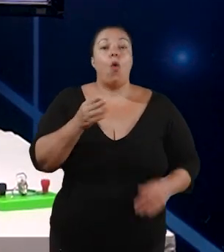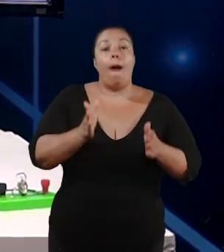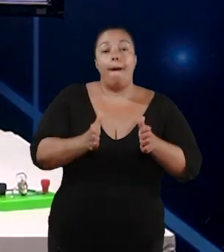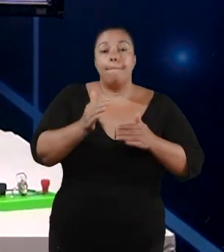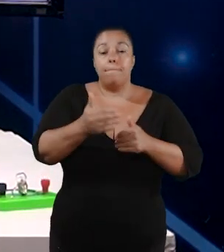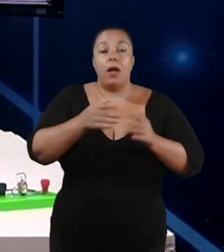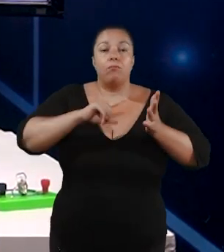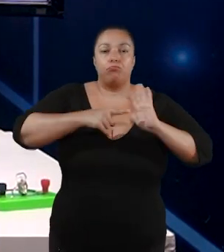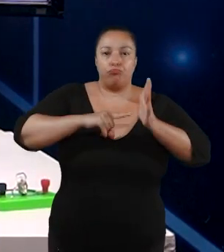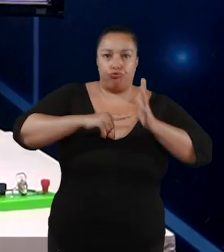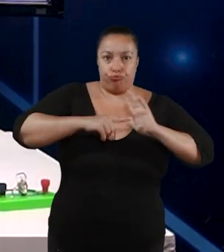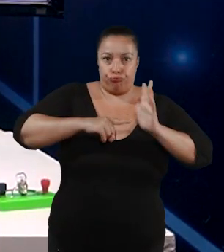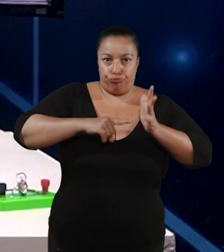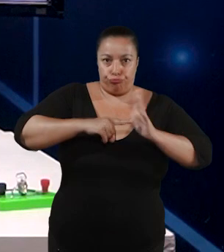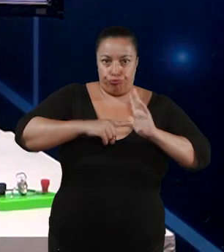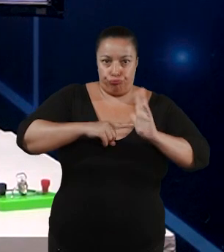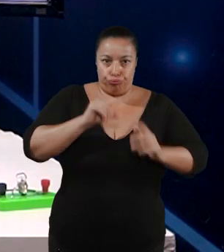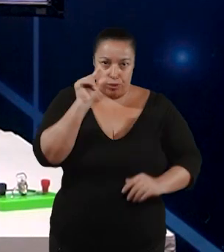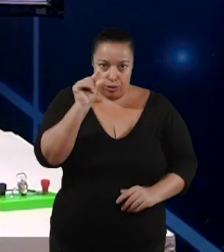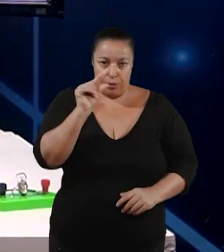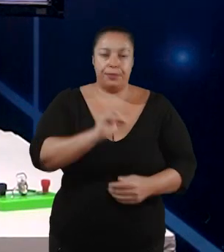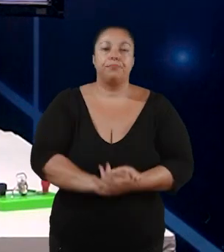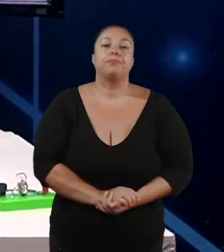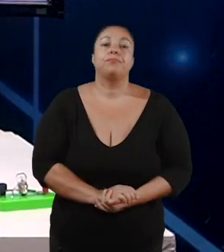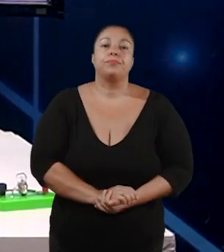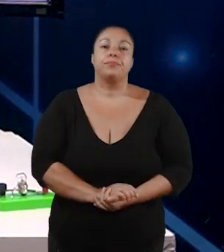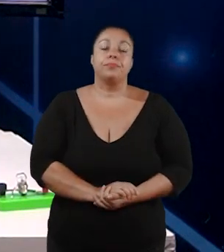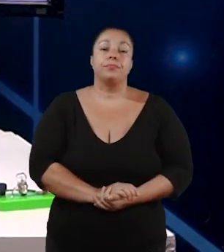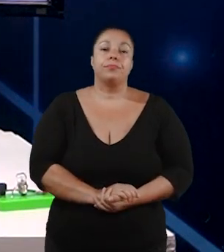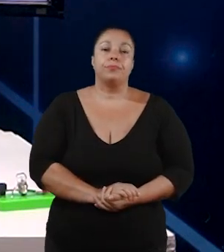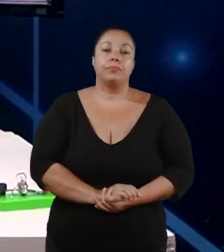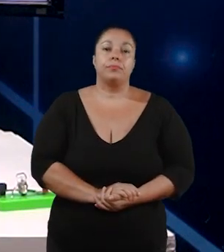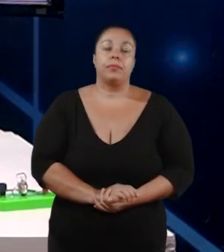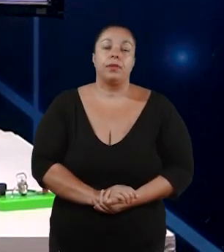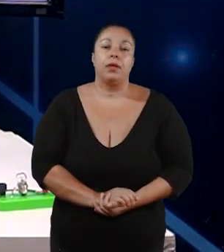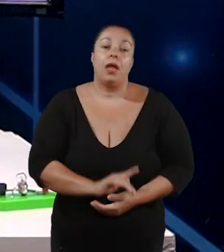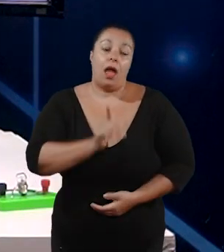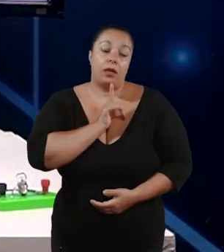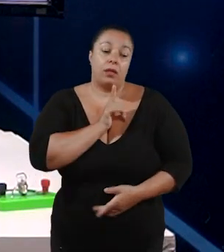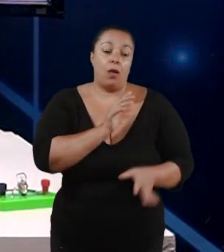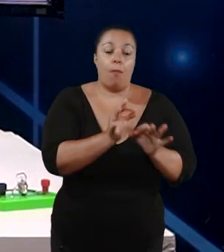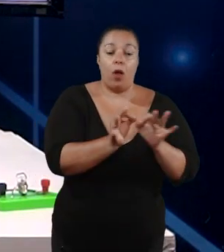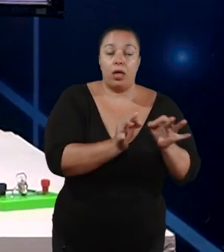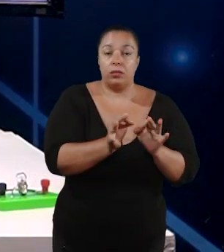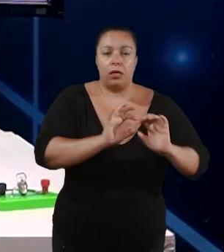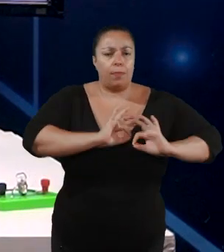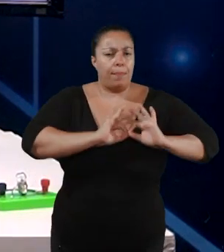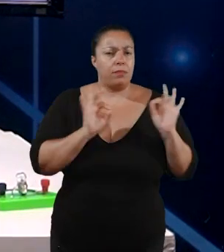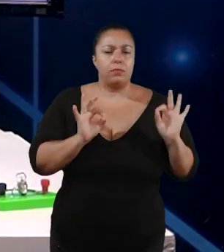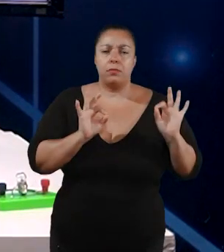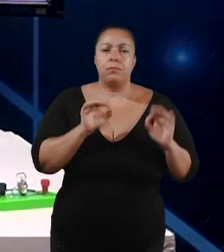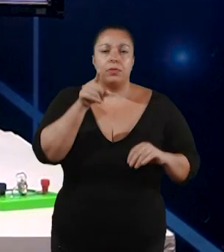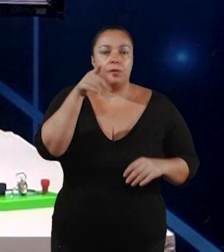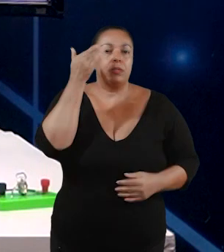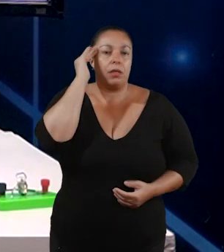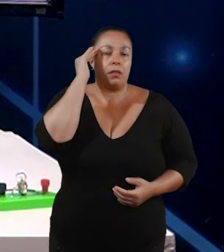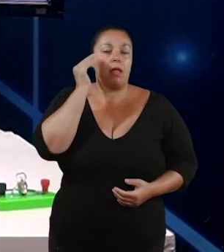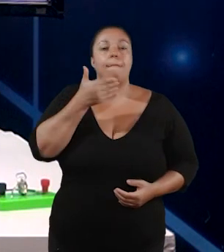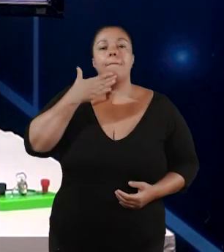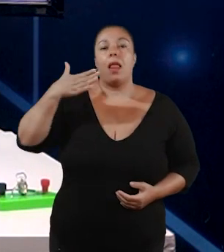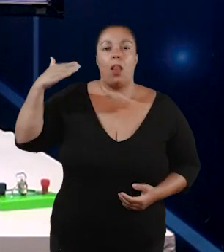certo? Vejamos então, aqui tem um esquema, né? Bem simples para vocês entenderem melhor,